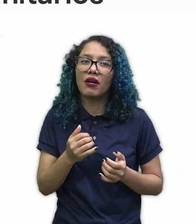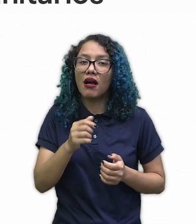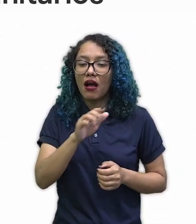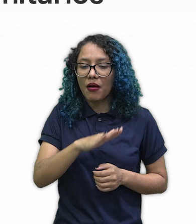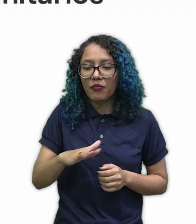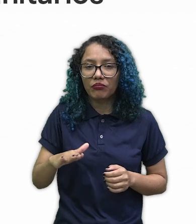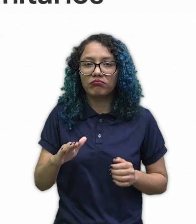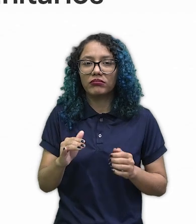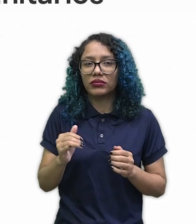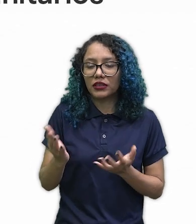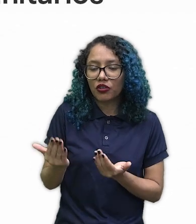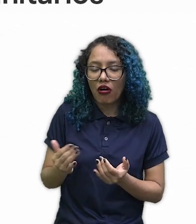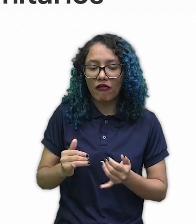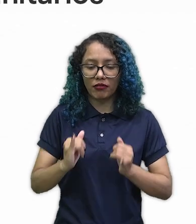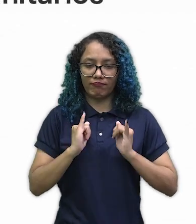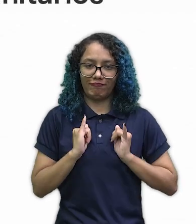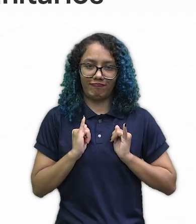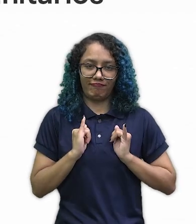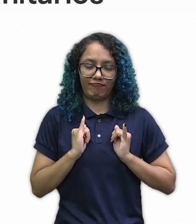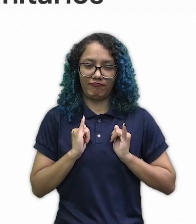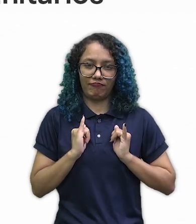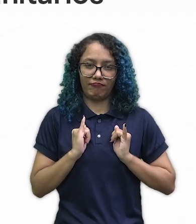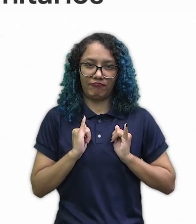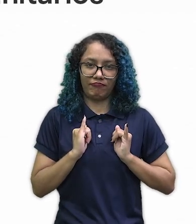nada, né, completamente